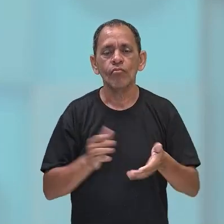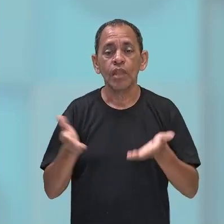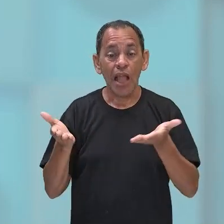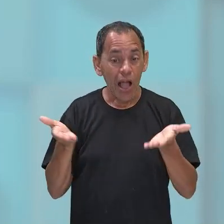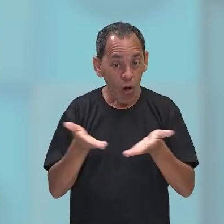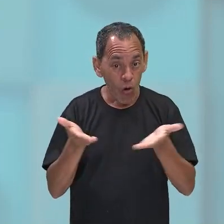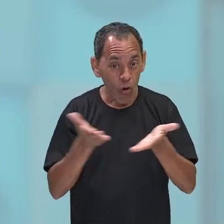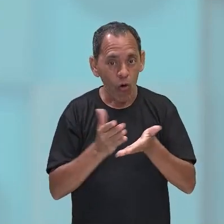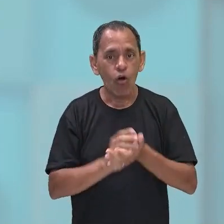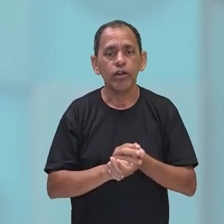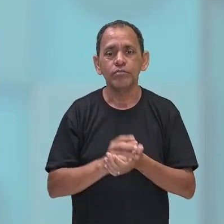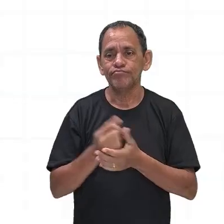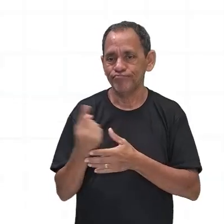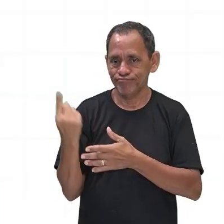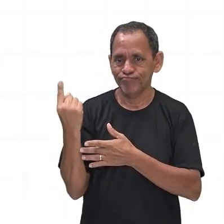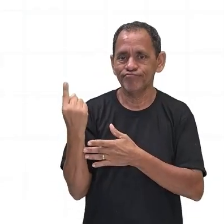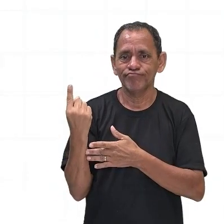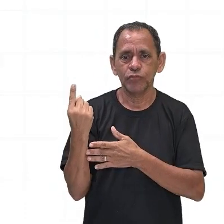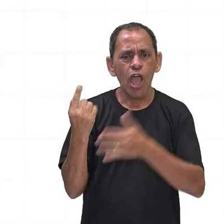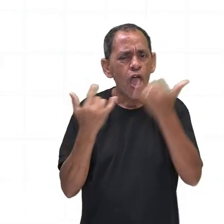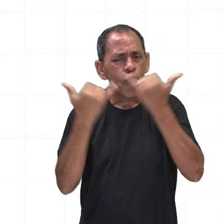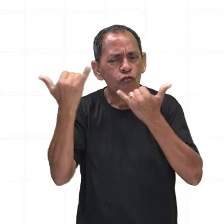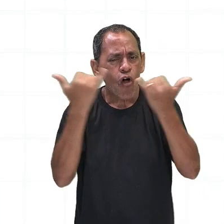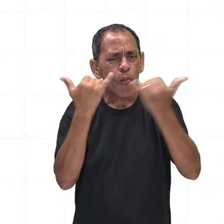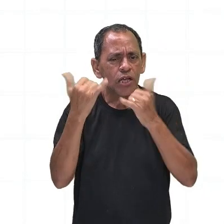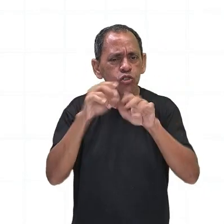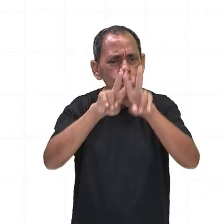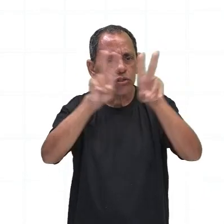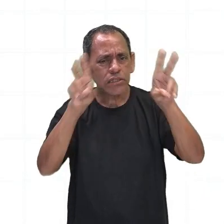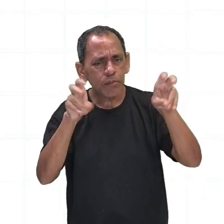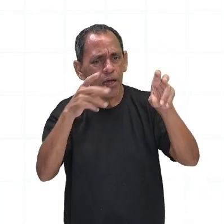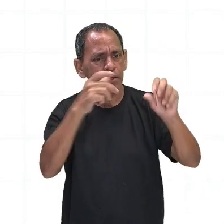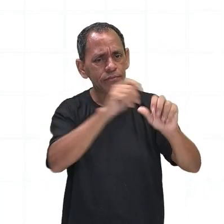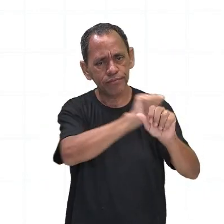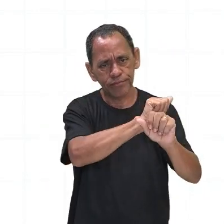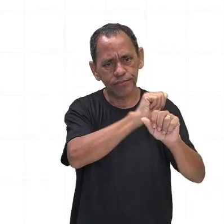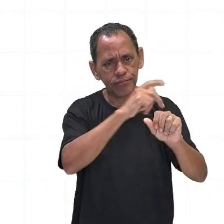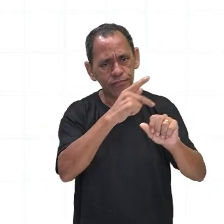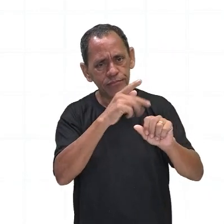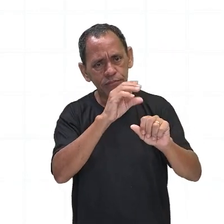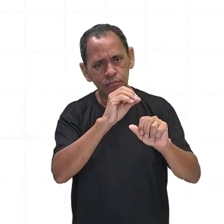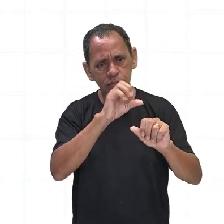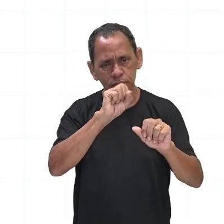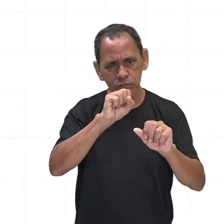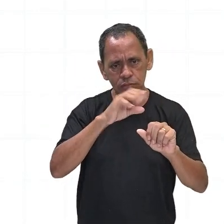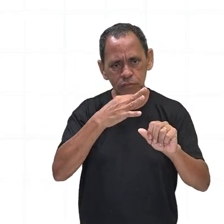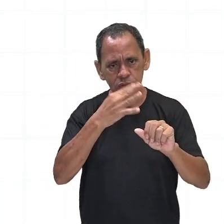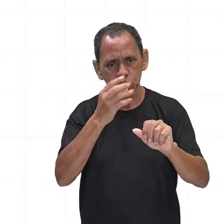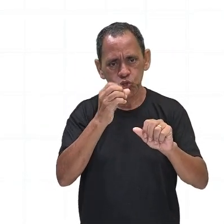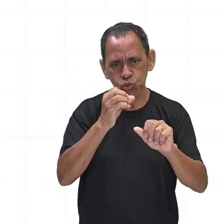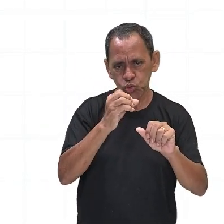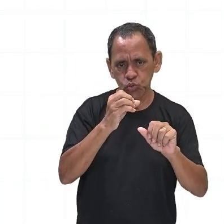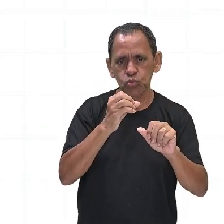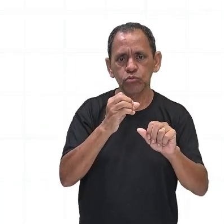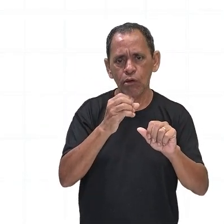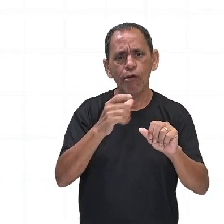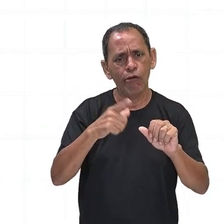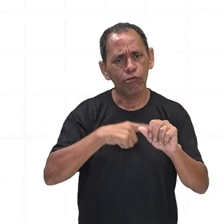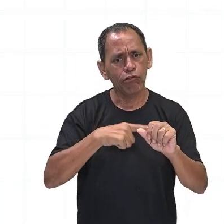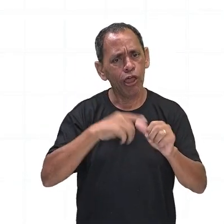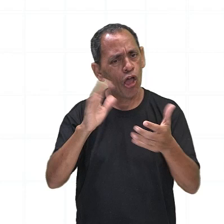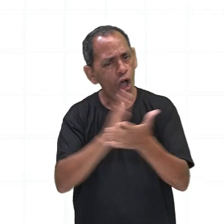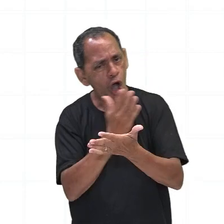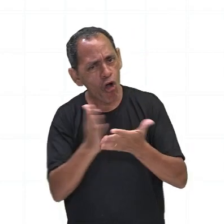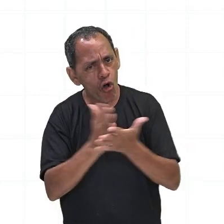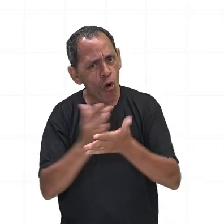o aposto, colocando aí para vocês. Olha só, percebam, gente, algumas informações sobre o aposto.